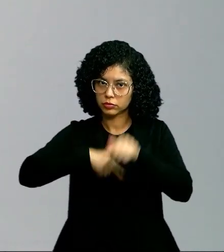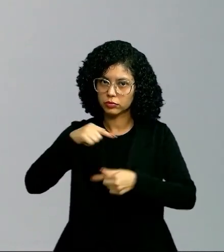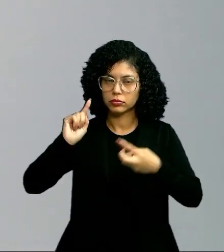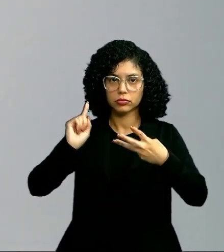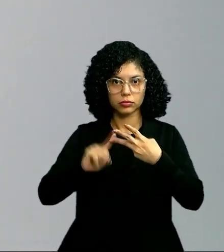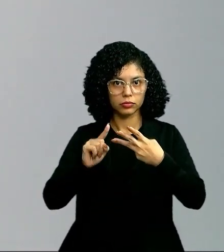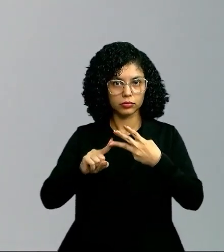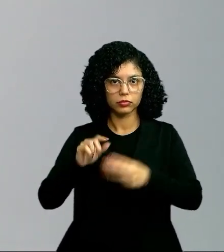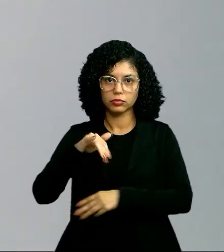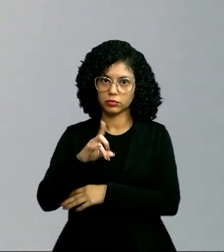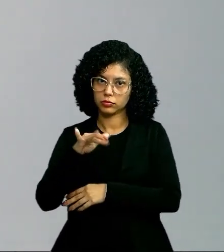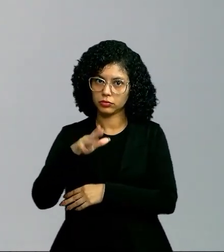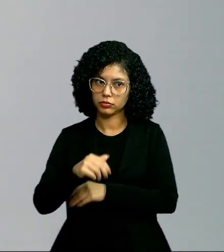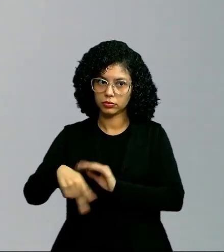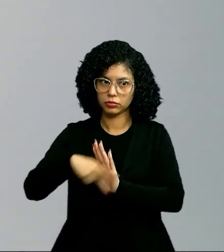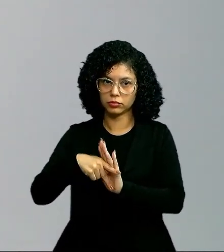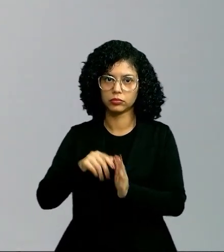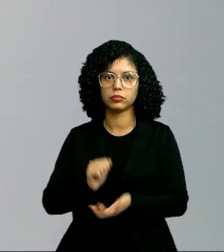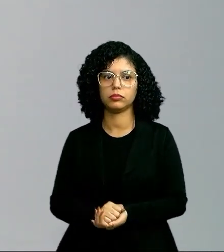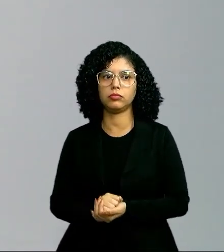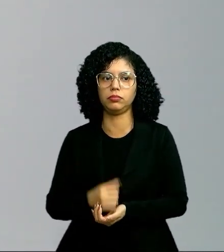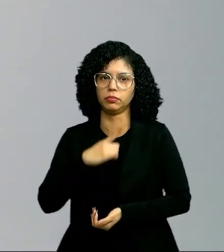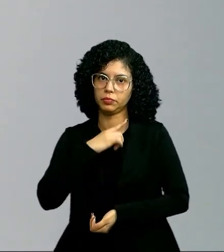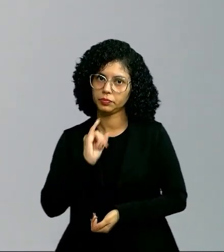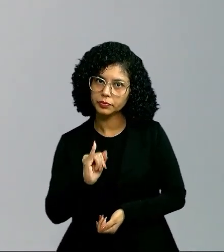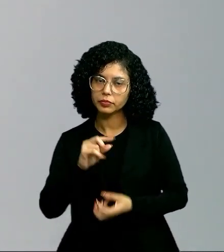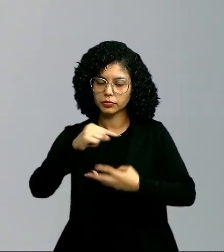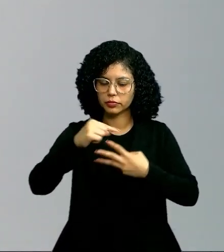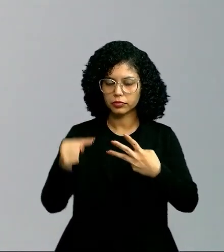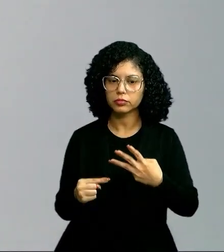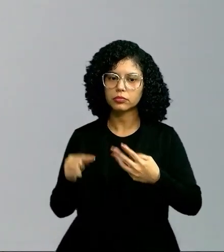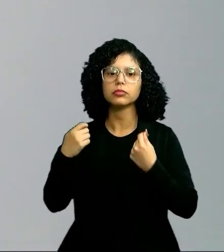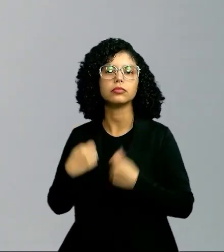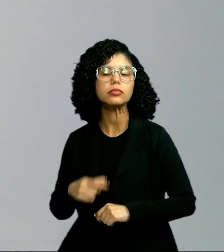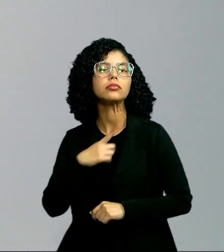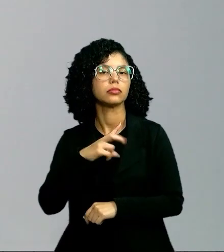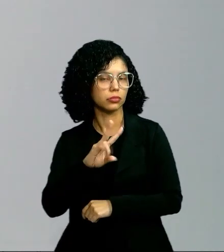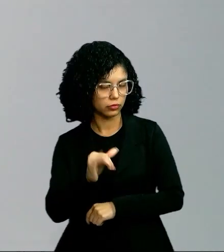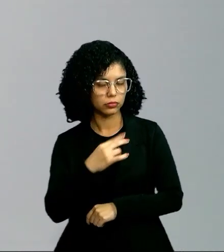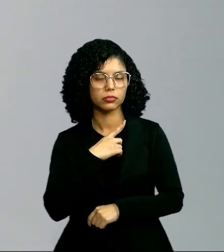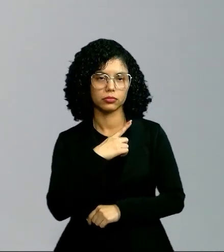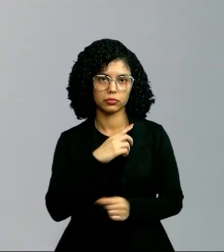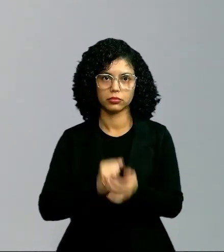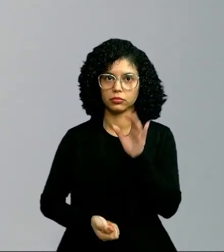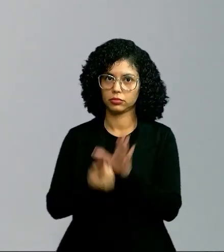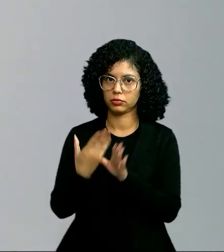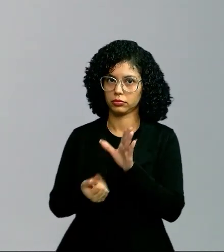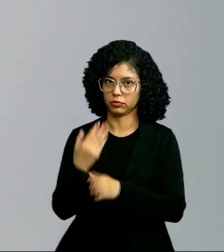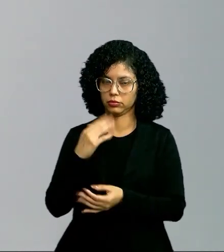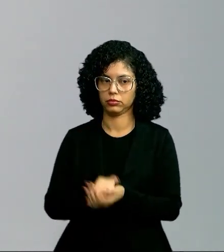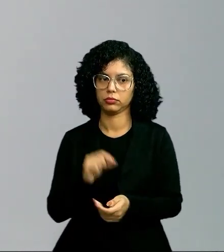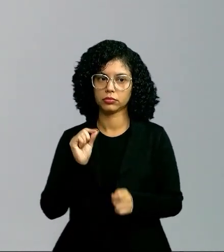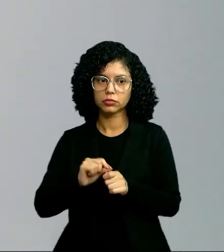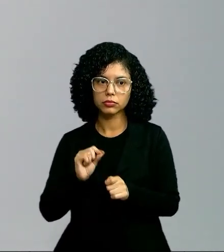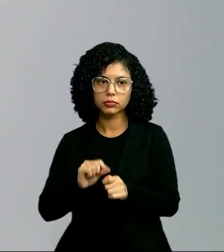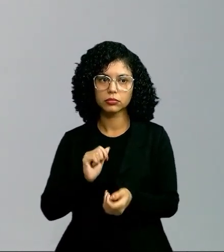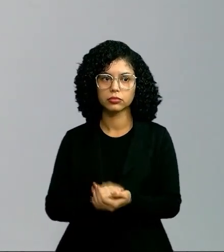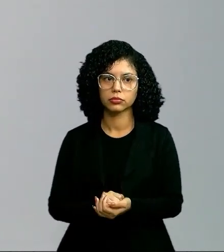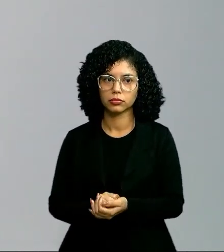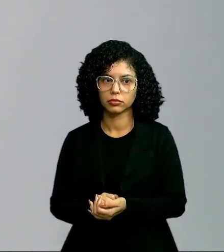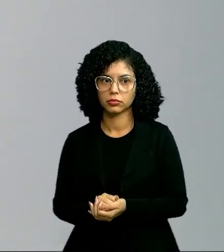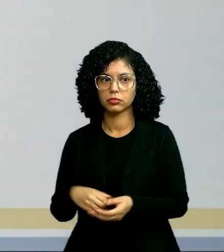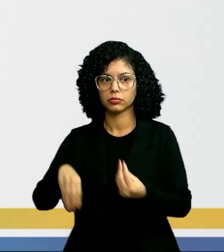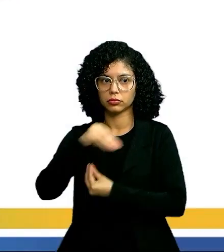química e choque eficaz. Se tiver essas três coisas, então nós vamos ter produtos sendo formados, nós vamos